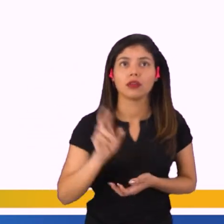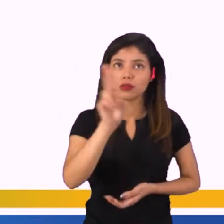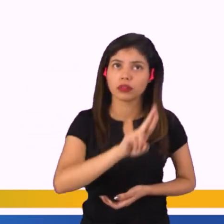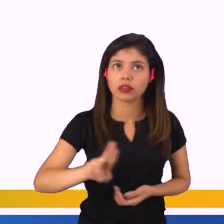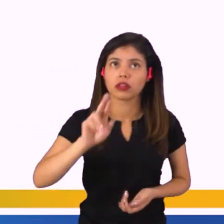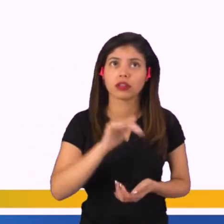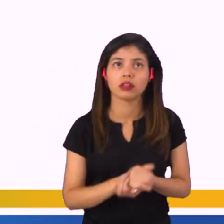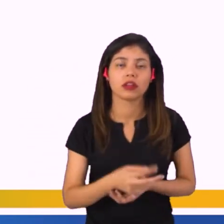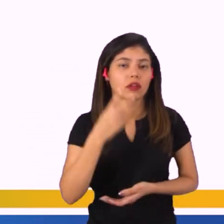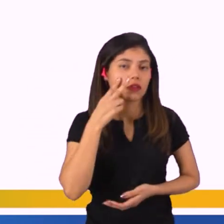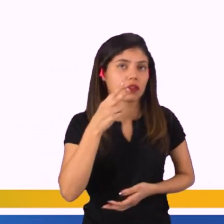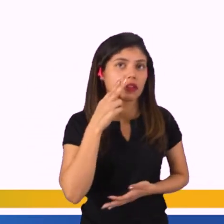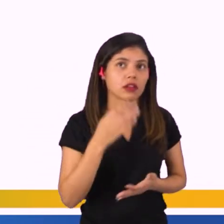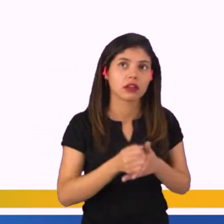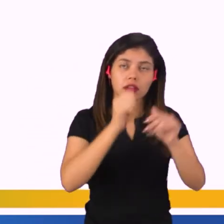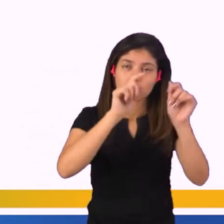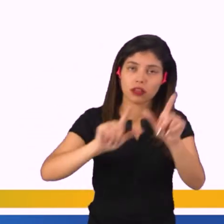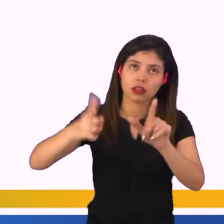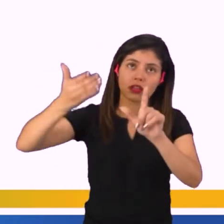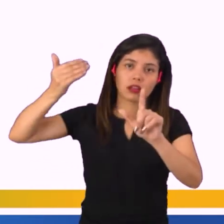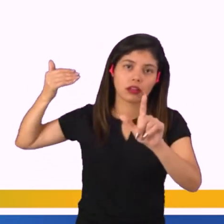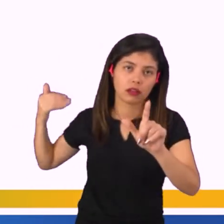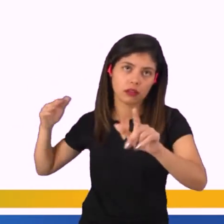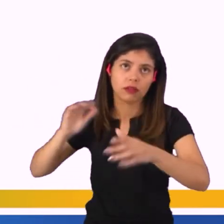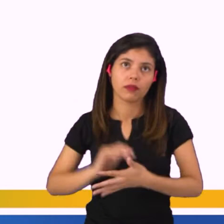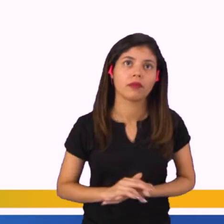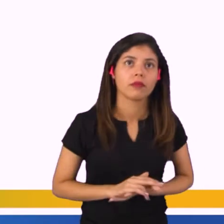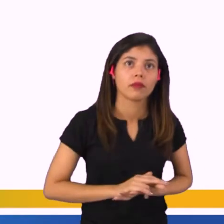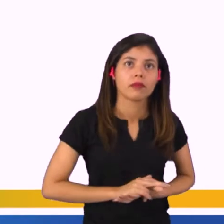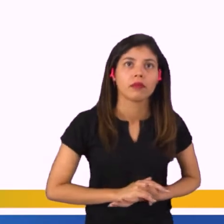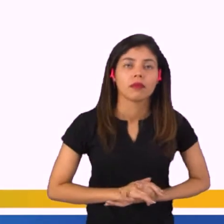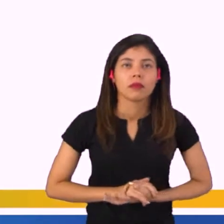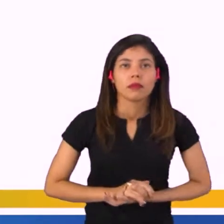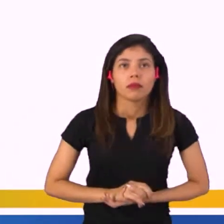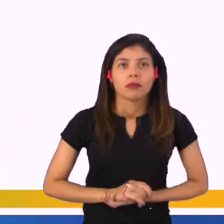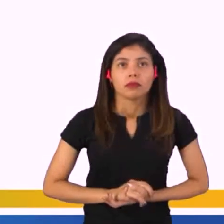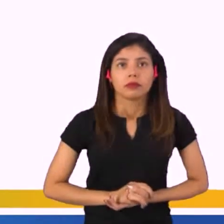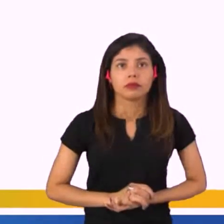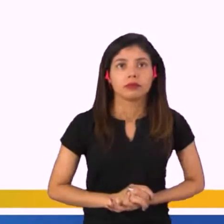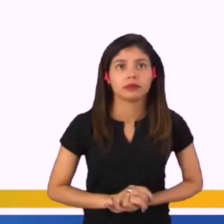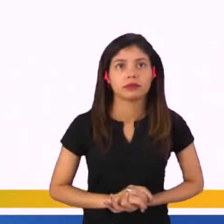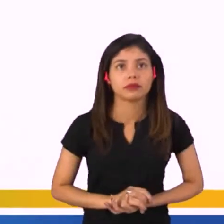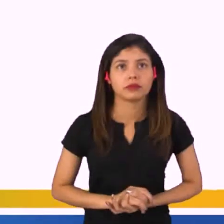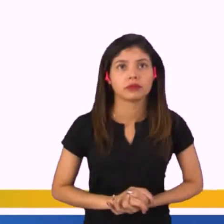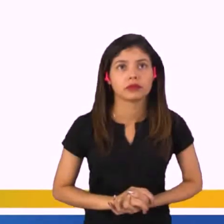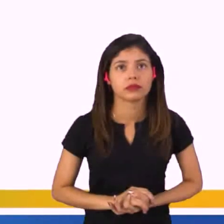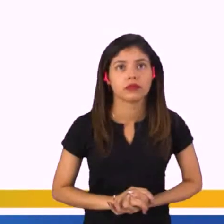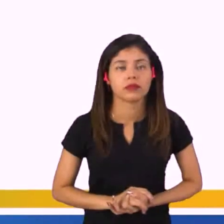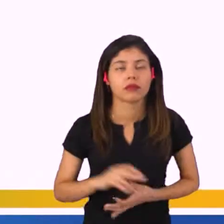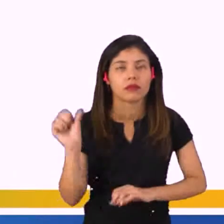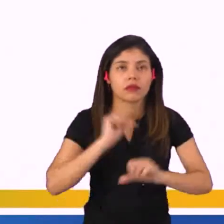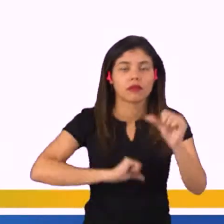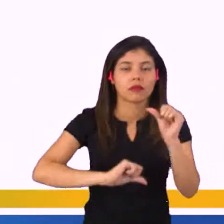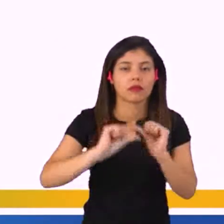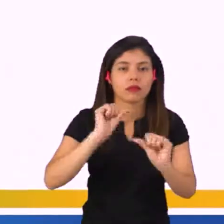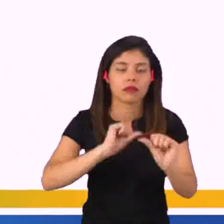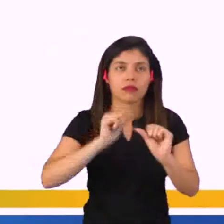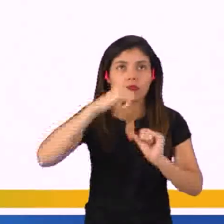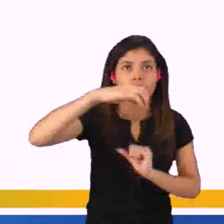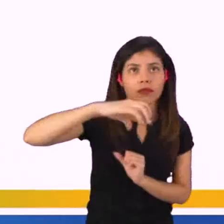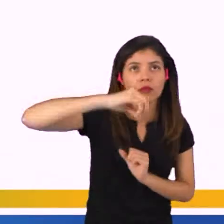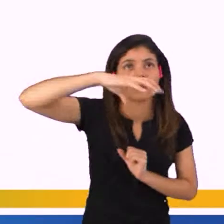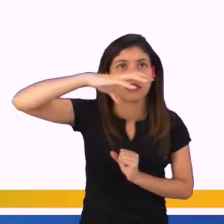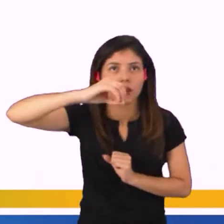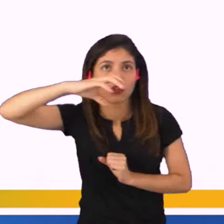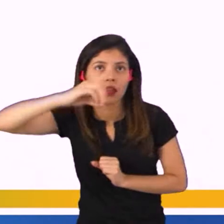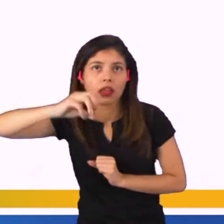podemos utilizar o esquema visto aí nos slides anteriores, né? Então, a gente vai transformar essa medida aí do poste